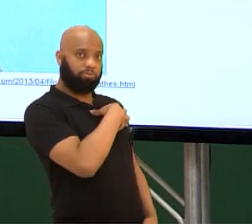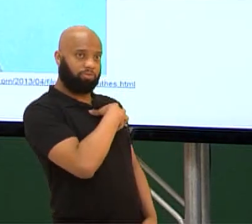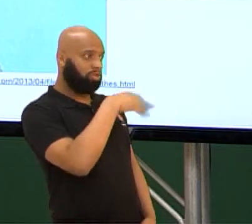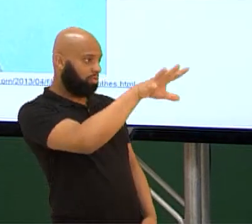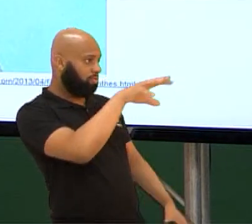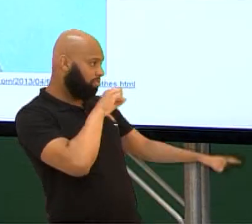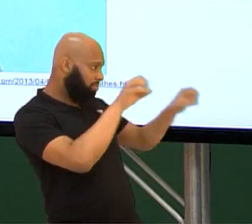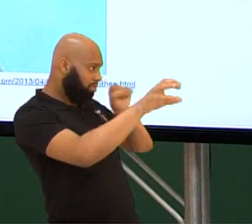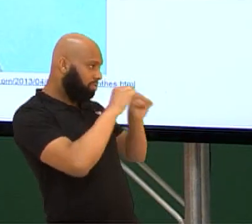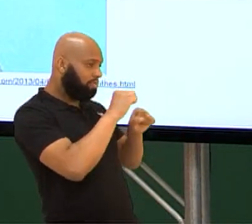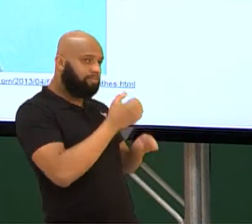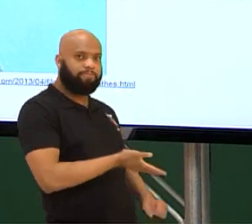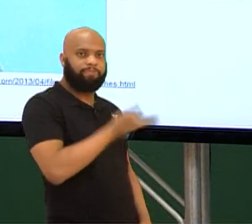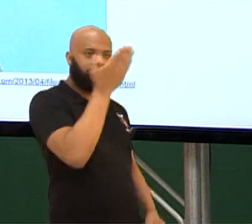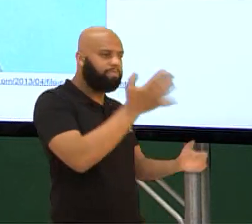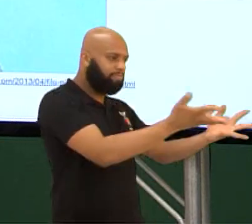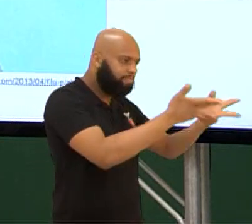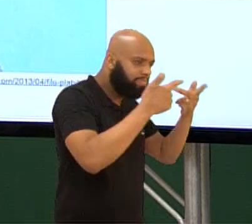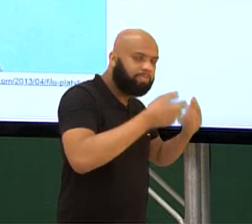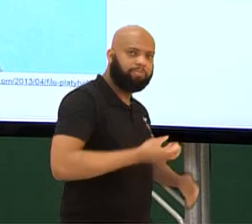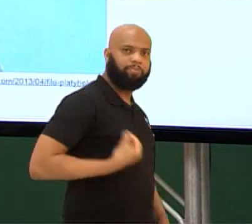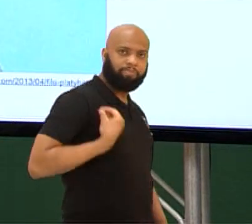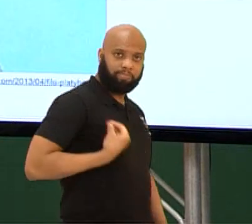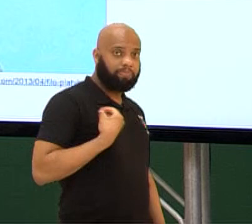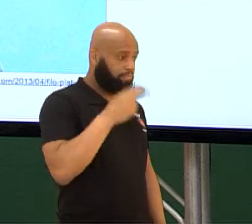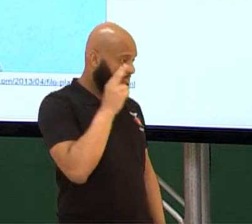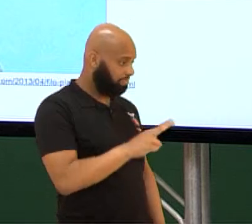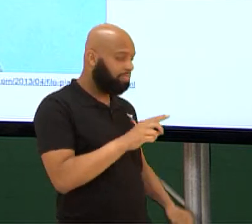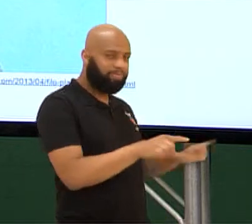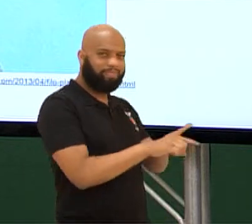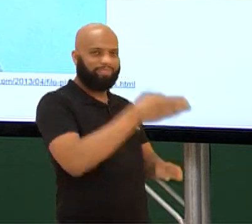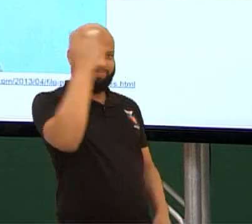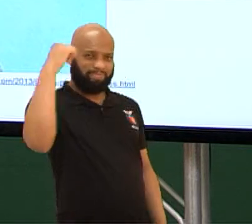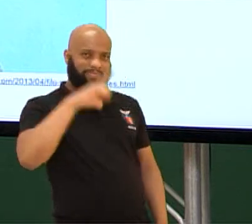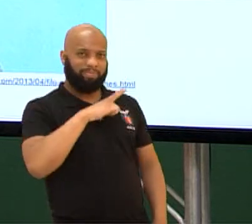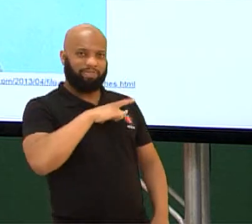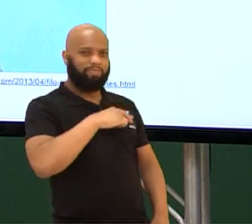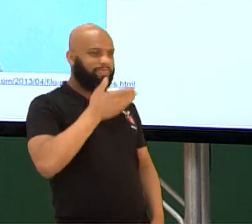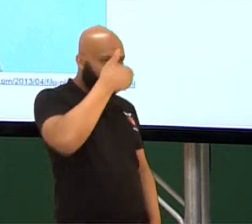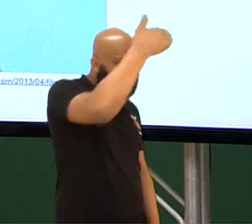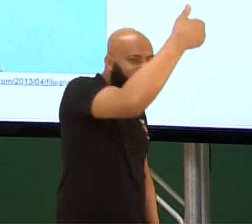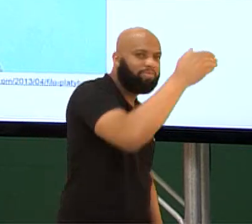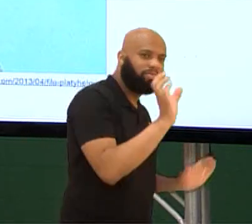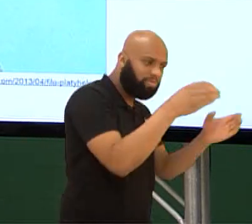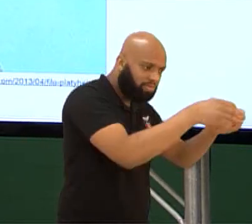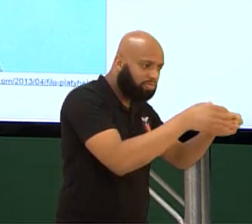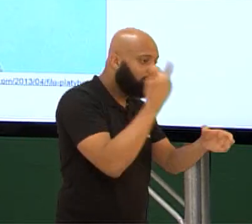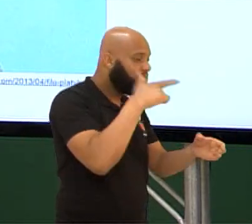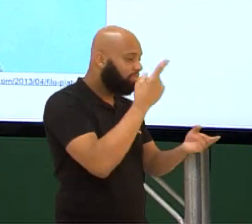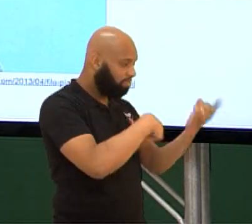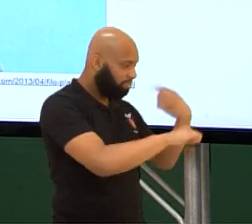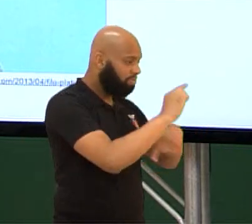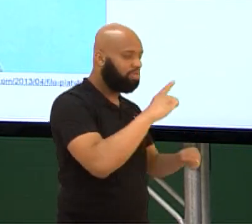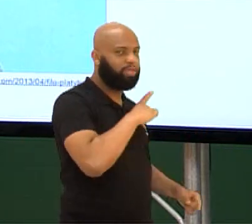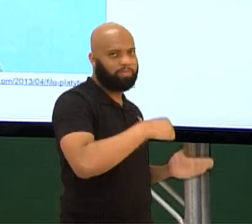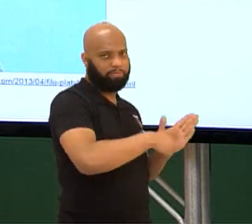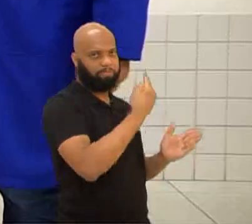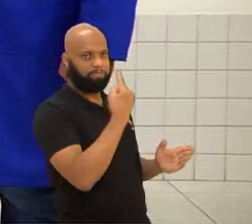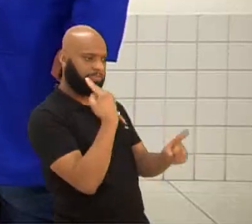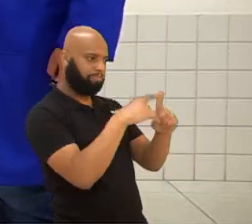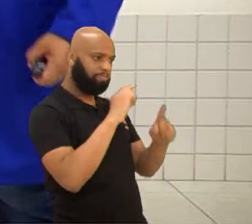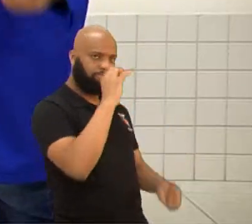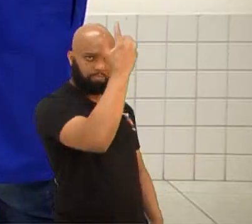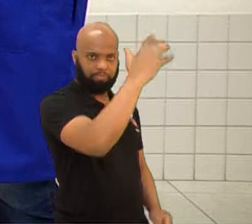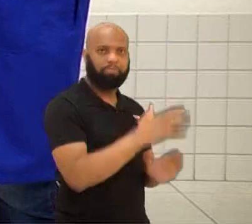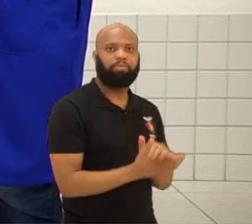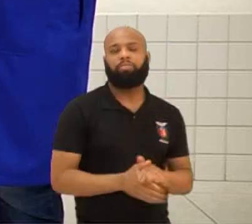visual. E isso, desde a época de ouro, lá dos árabes, então a gente tem a ciência evoluindo, que já conseguiu pela primeira vez que isso acontece.